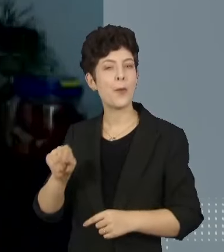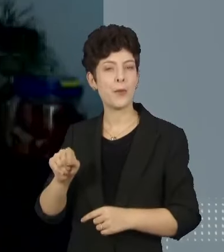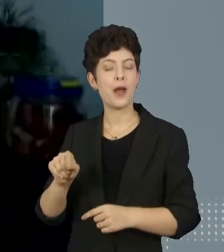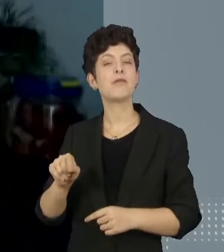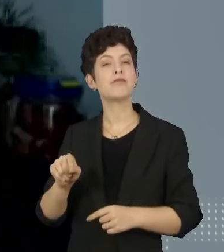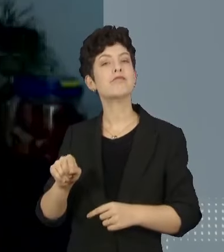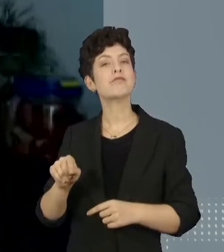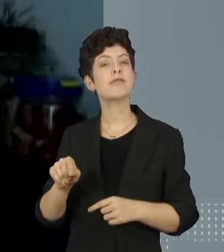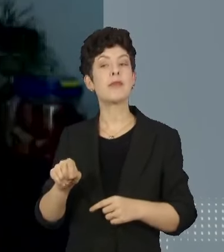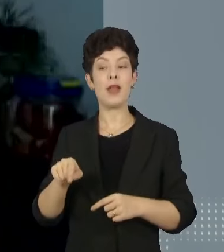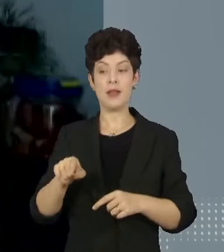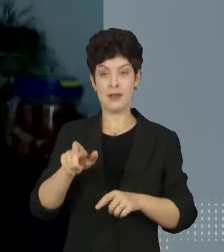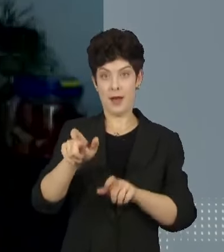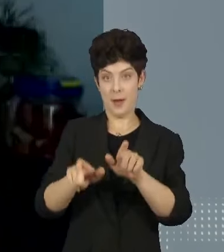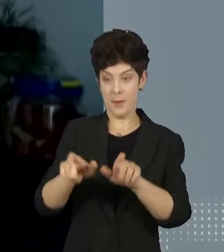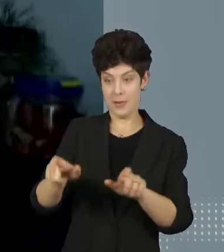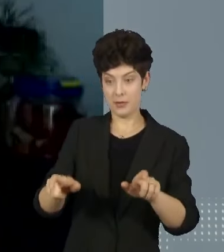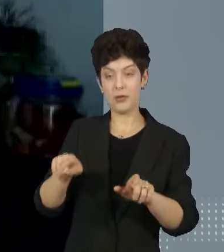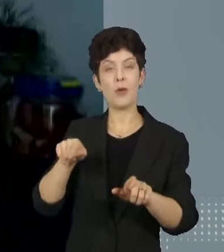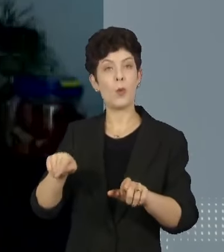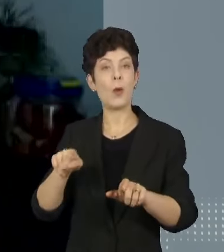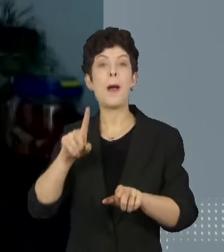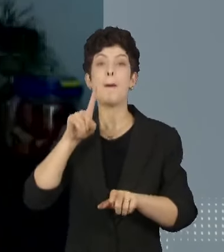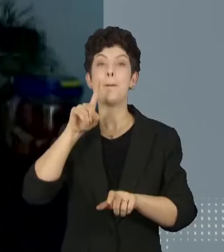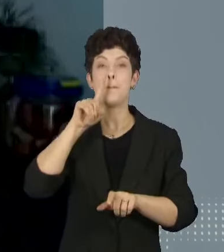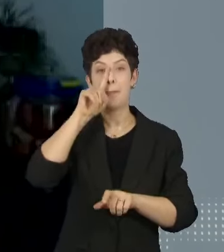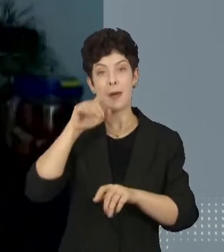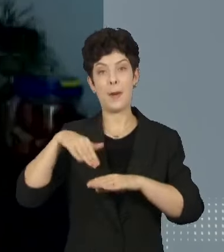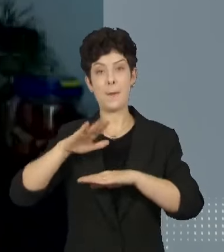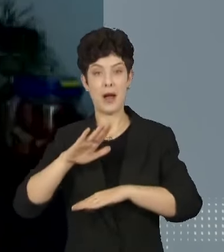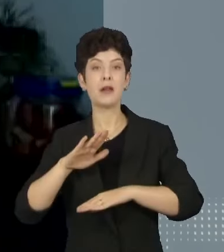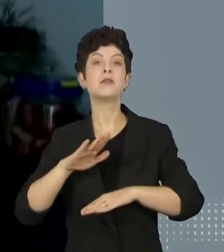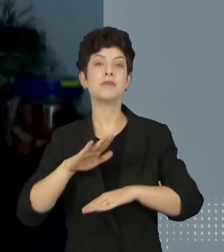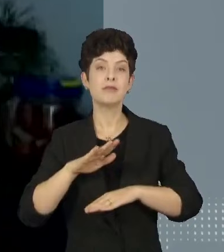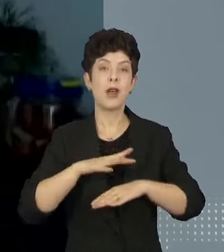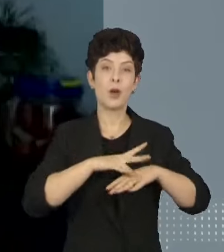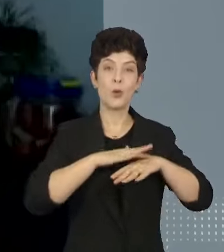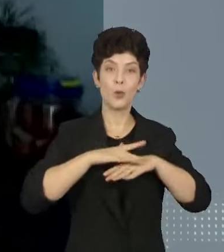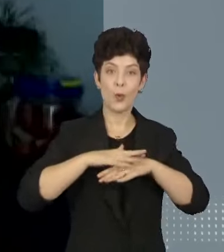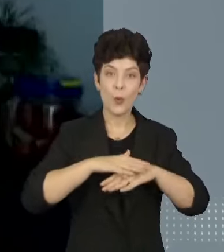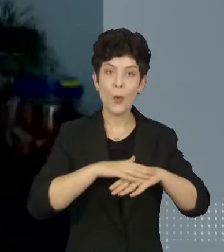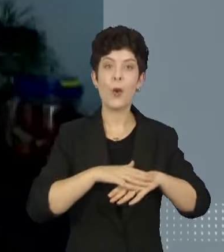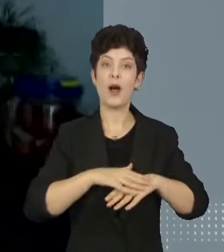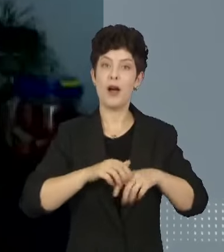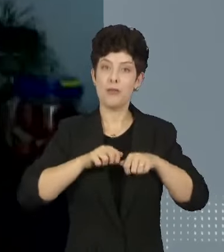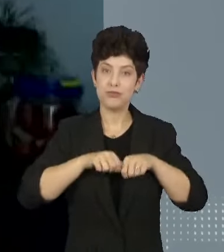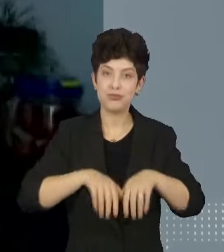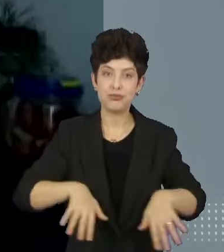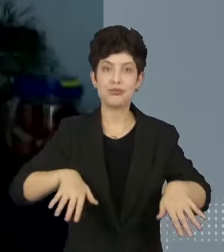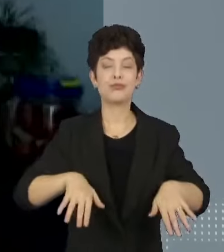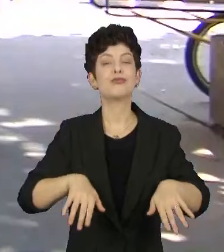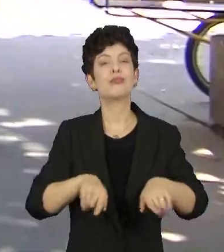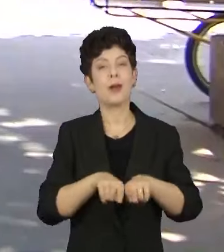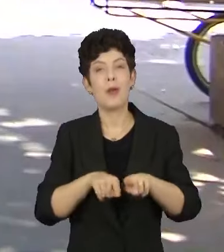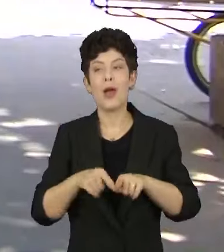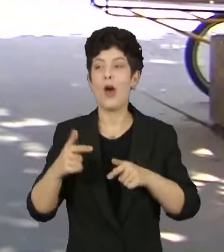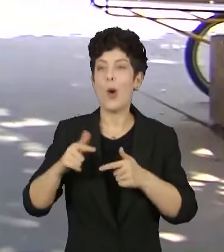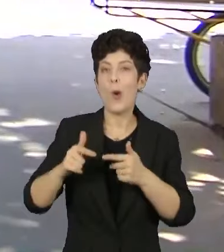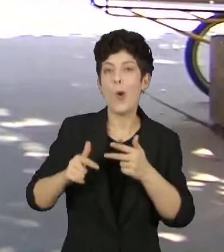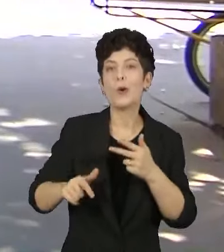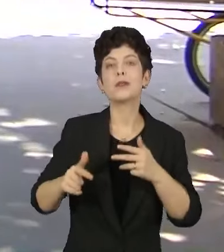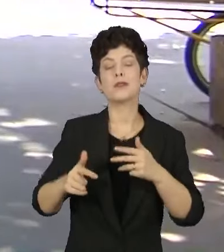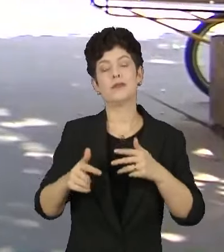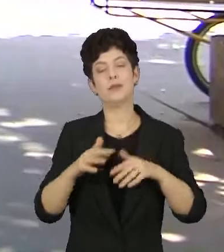nos dizer que esses pacientes têm mais risco de doença inflamatória, e a inflamação a gente sabe que está na gênese de muita doença. Aqui